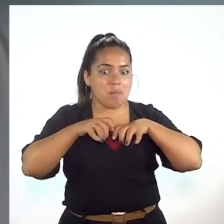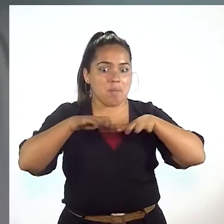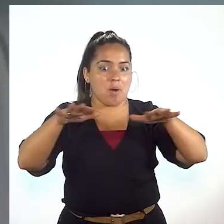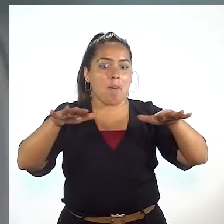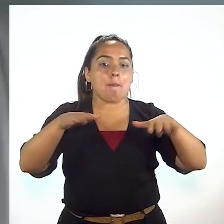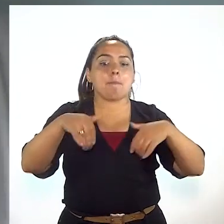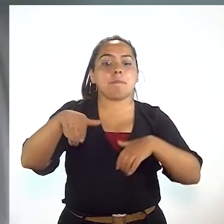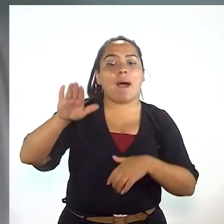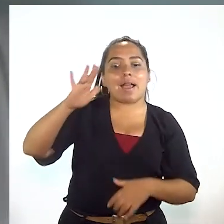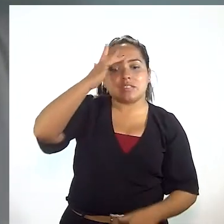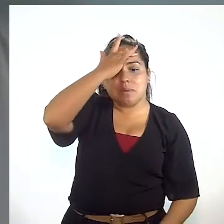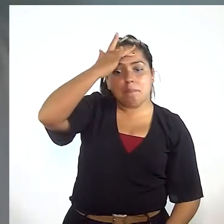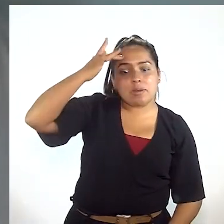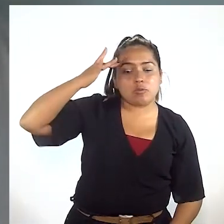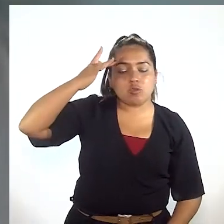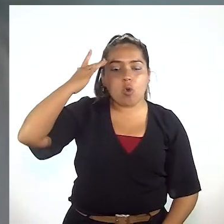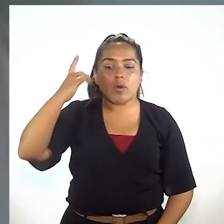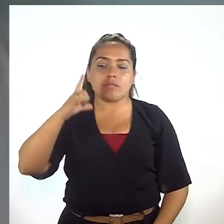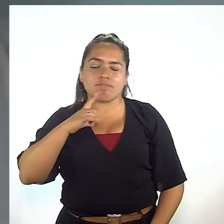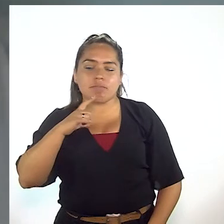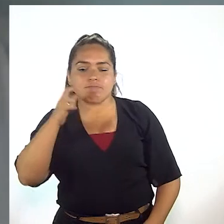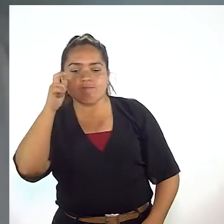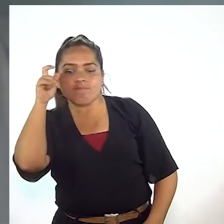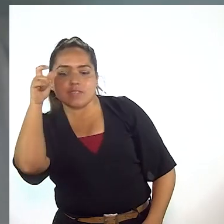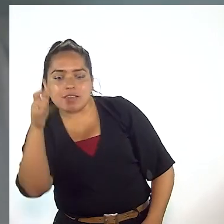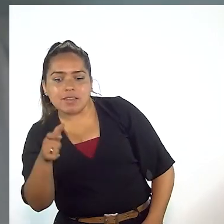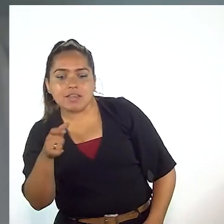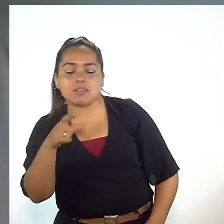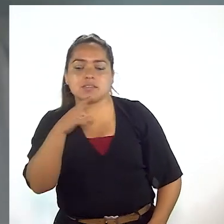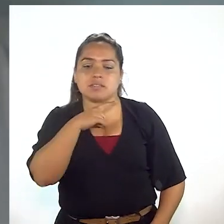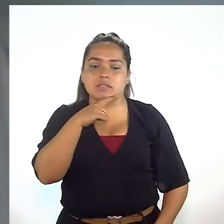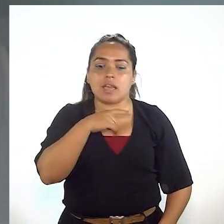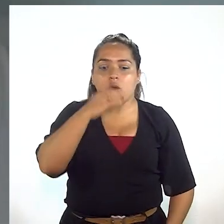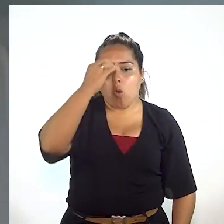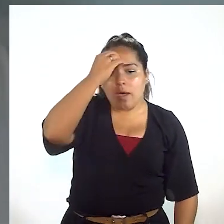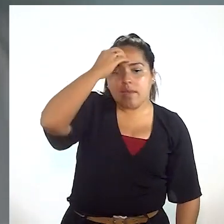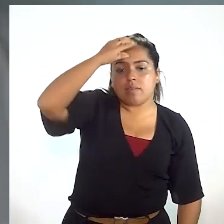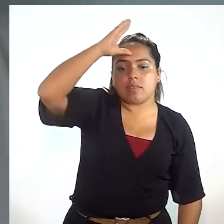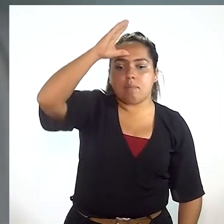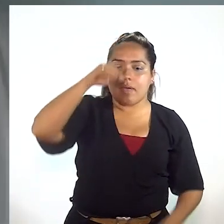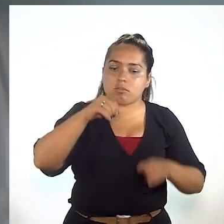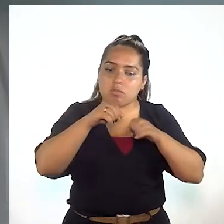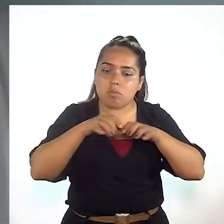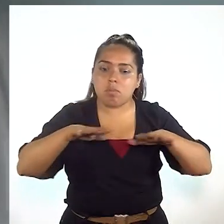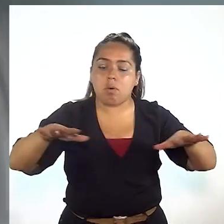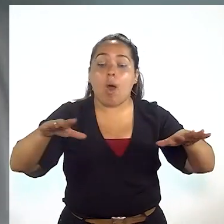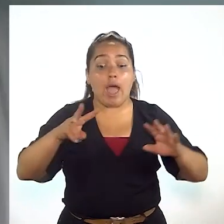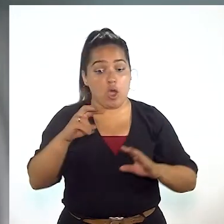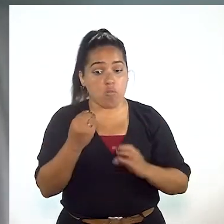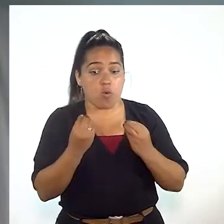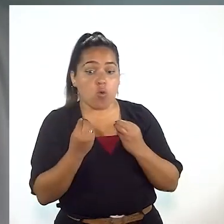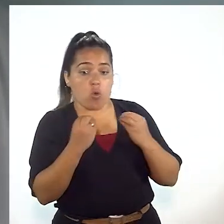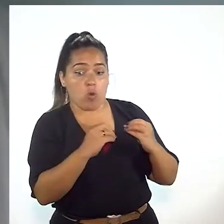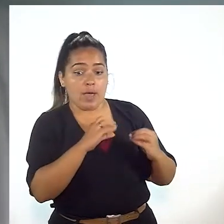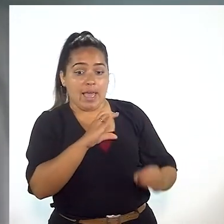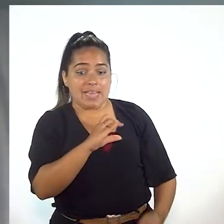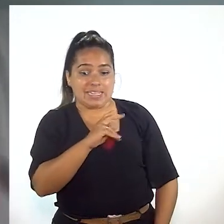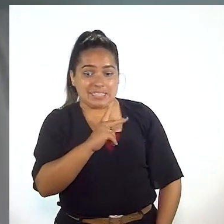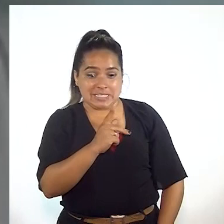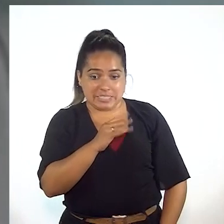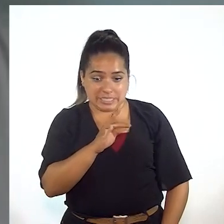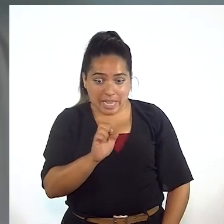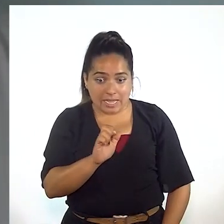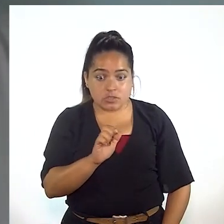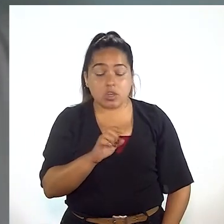ambiente digital, das nossas plataformas, para poder fazer mais gente chegar nisso? Então, eu vou botar aqui no chat interno aqui do